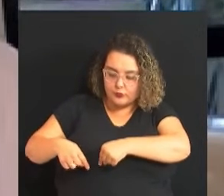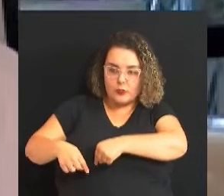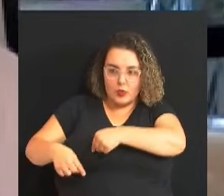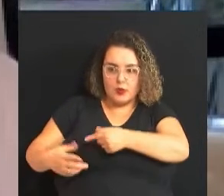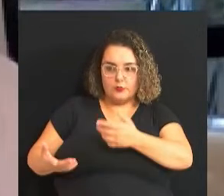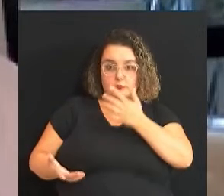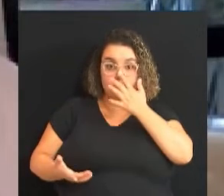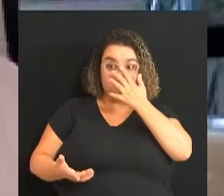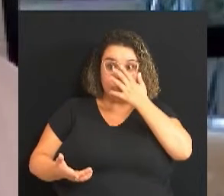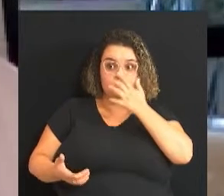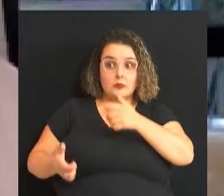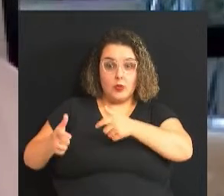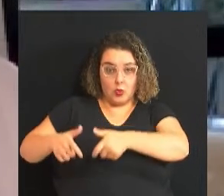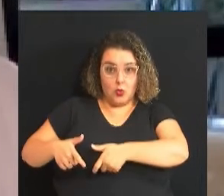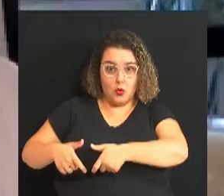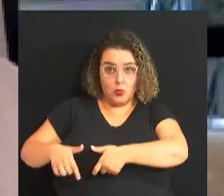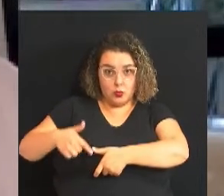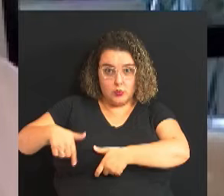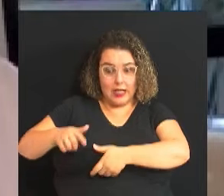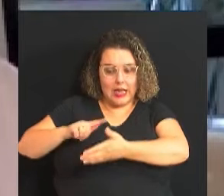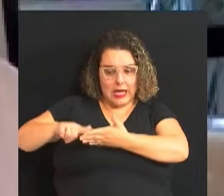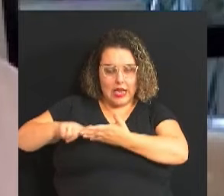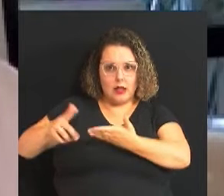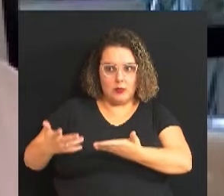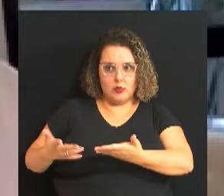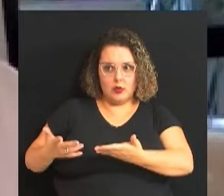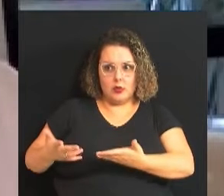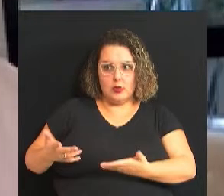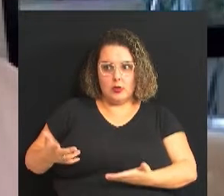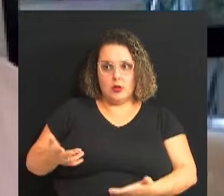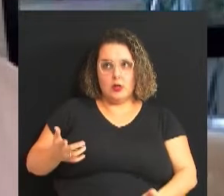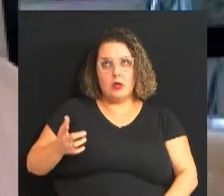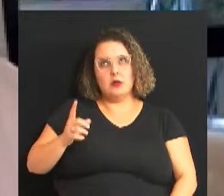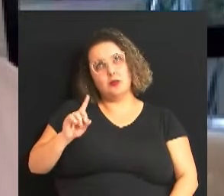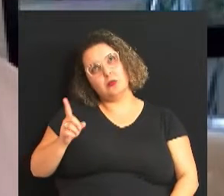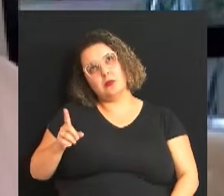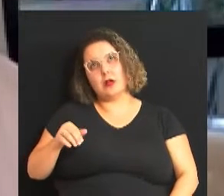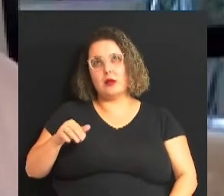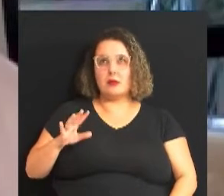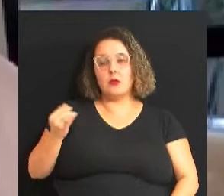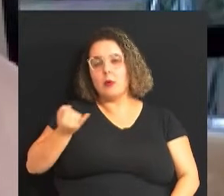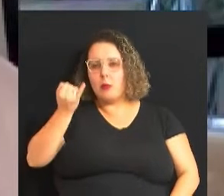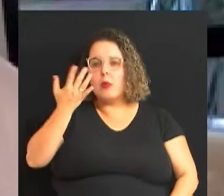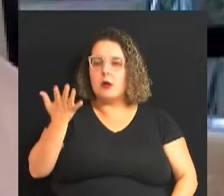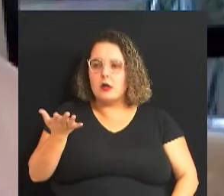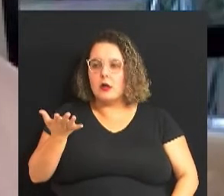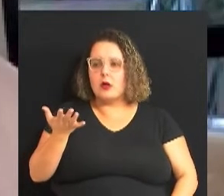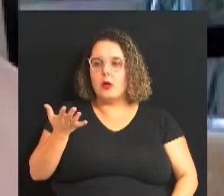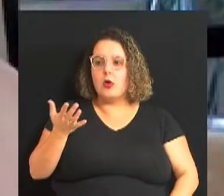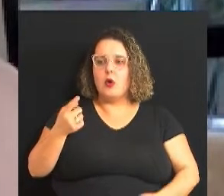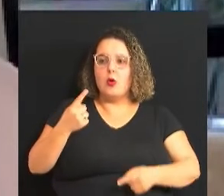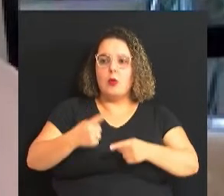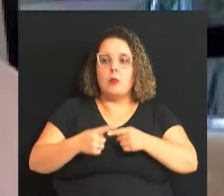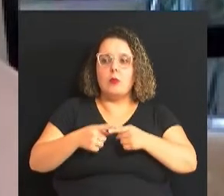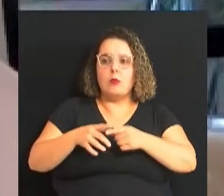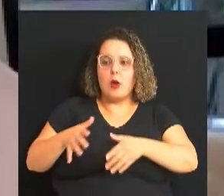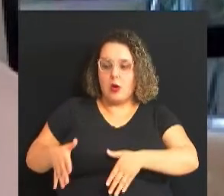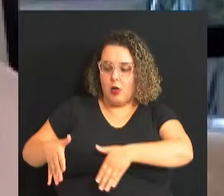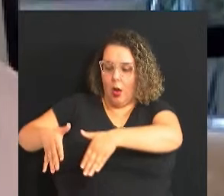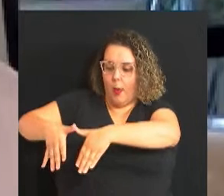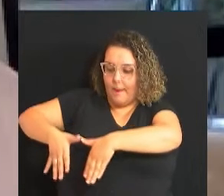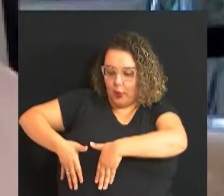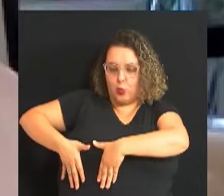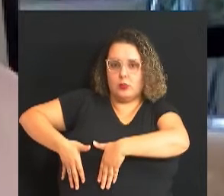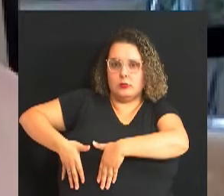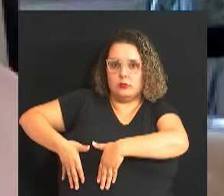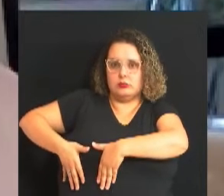parte que está esterilizada, né? Não é uma coisa tão importante, porque isso vai ficar encoberto pela própria bolsa